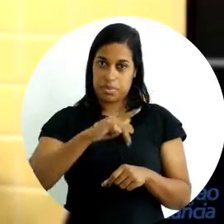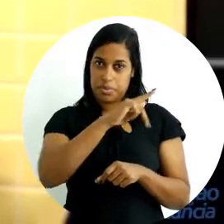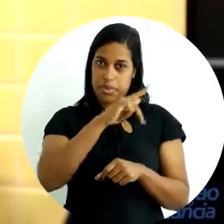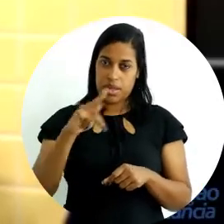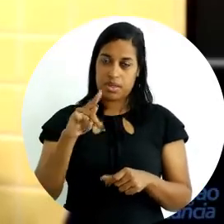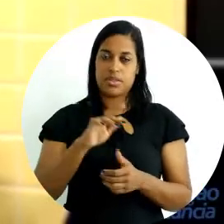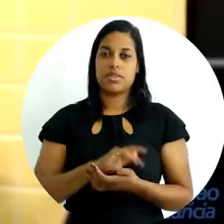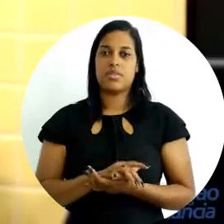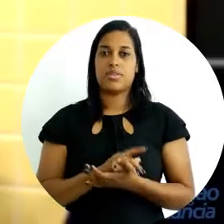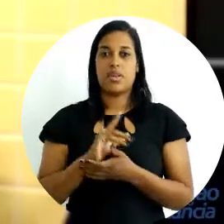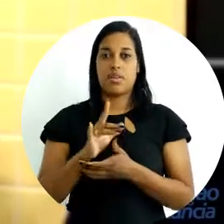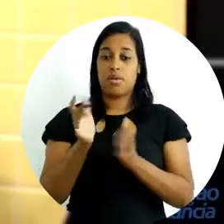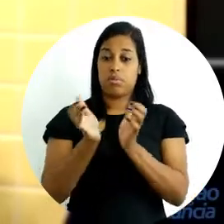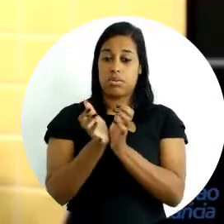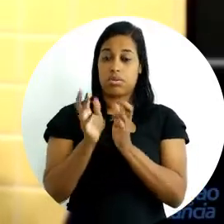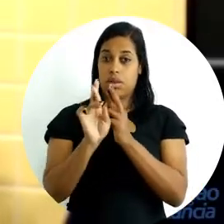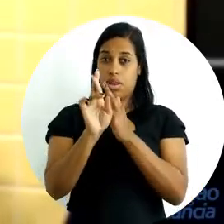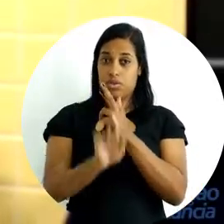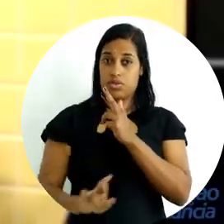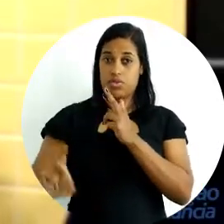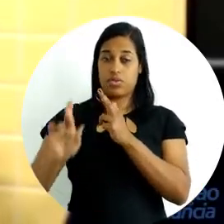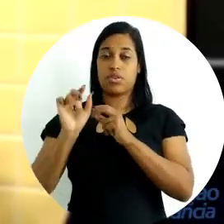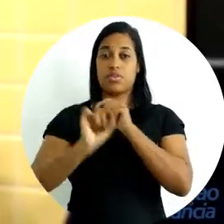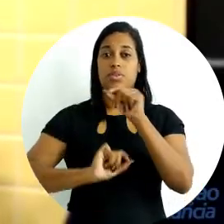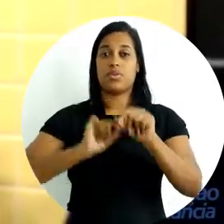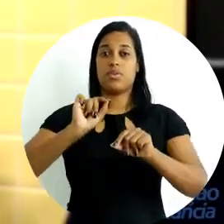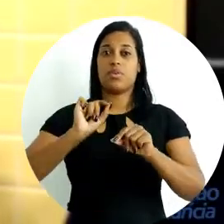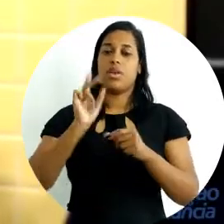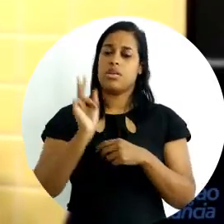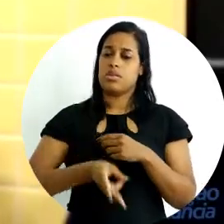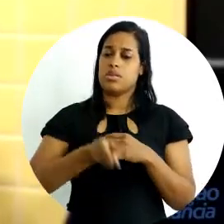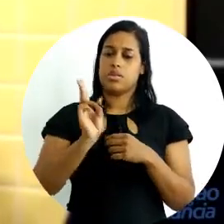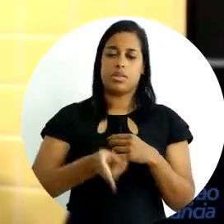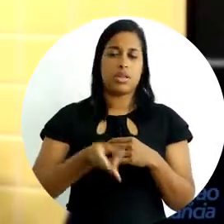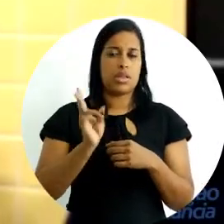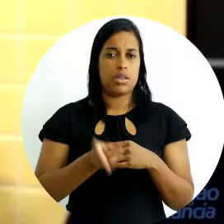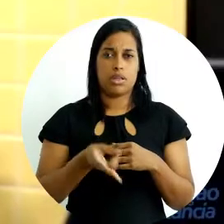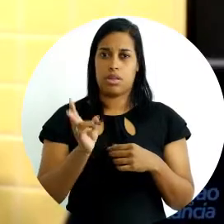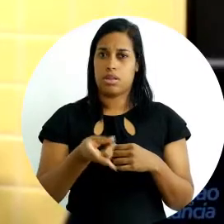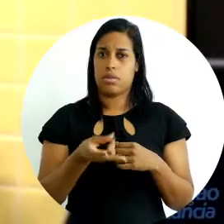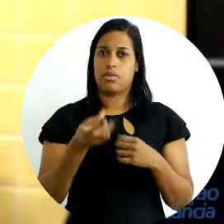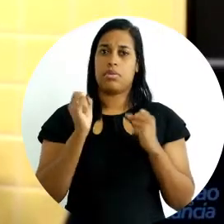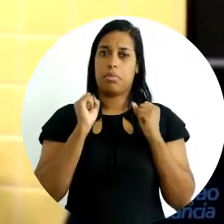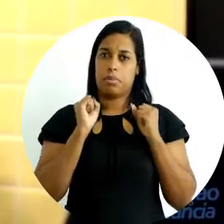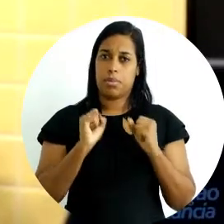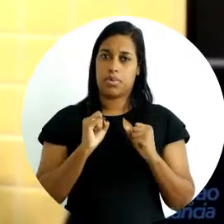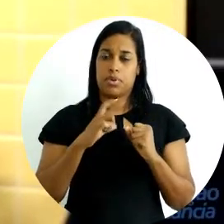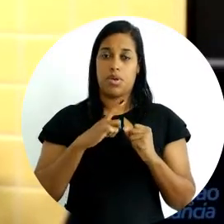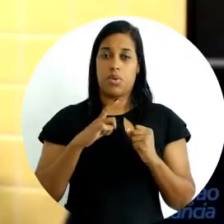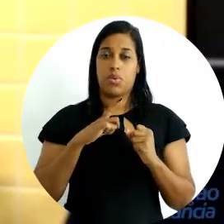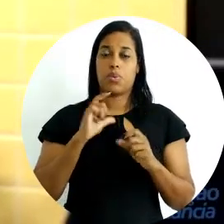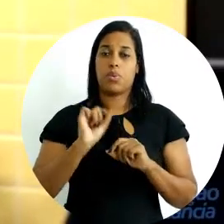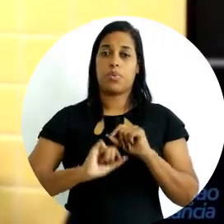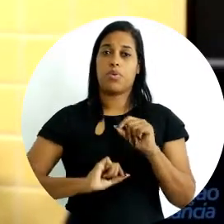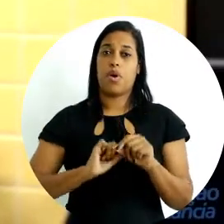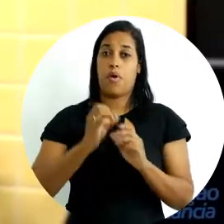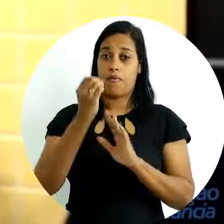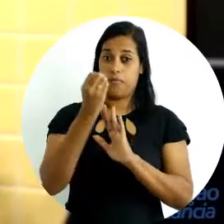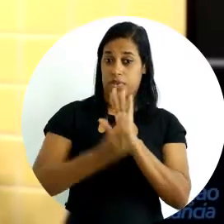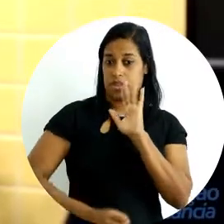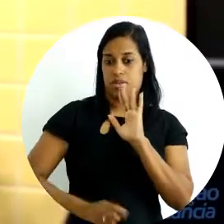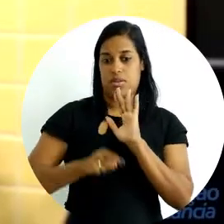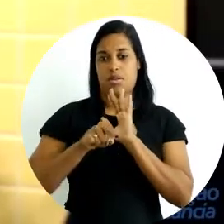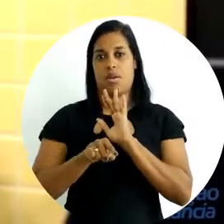jesuítas são membros de uma ordem religiosa que estavam aptos e estavam numa